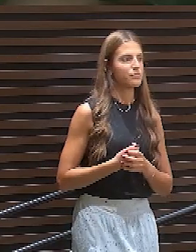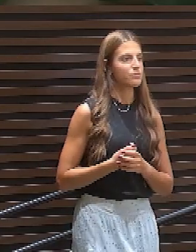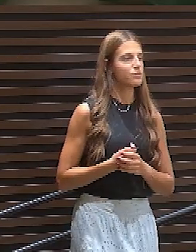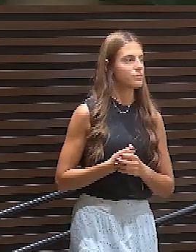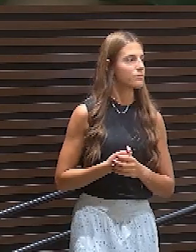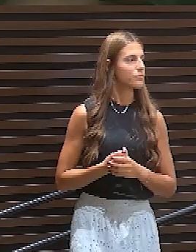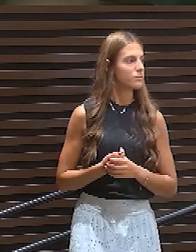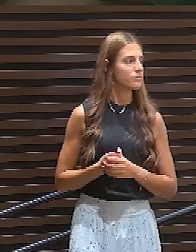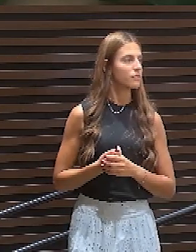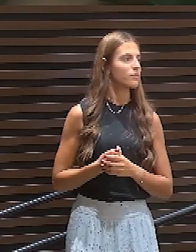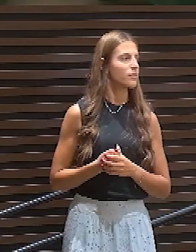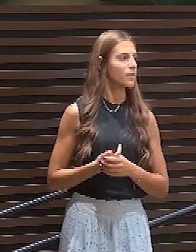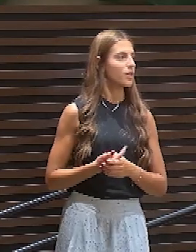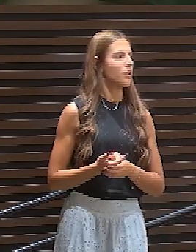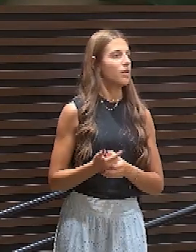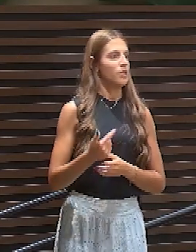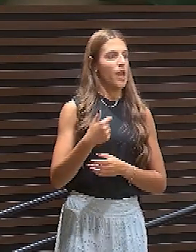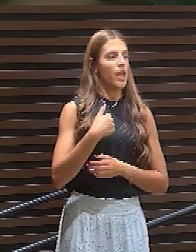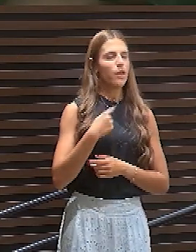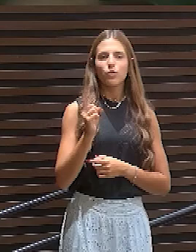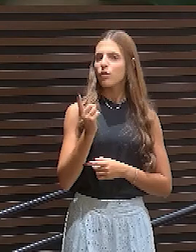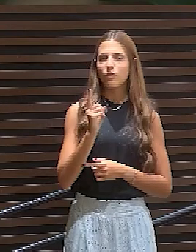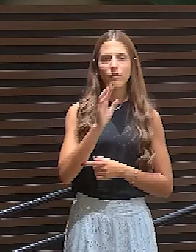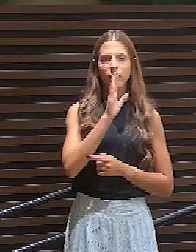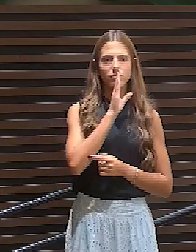Eu vou ficar aqui em cima disso.